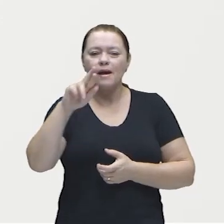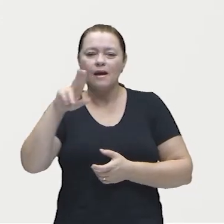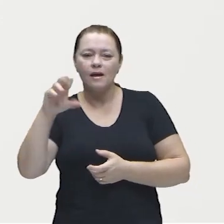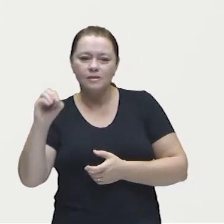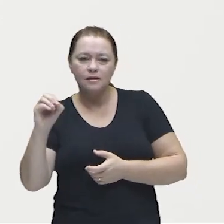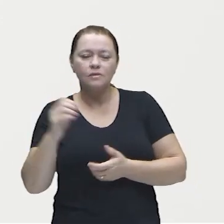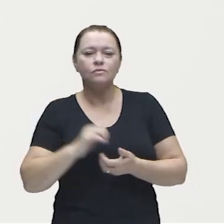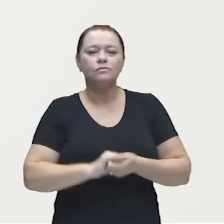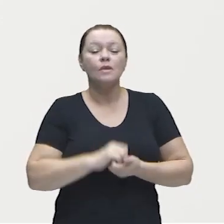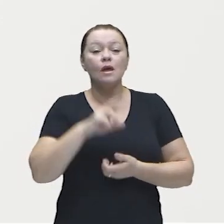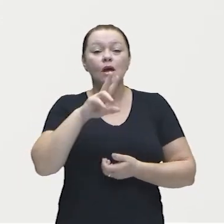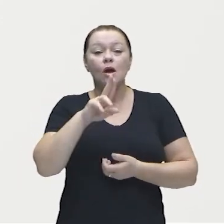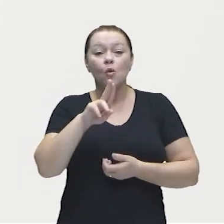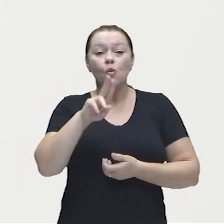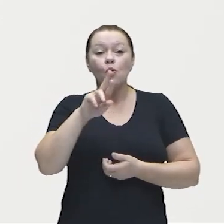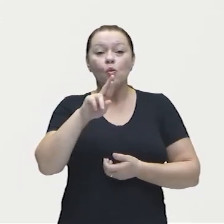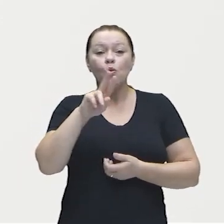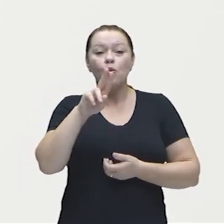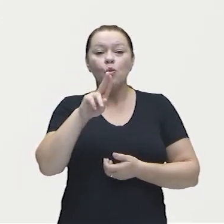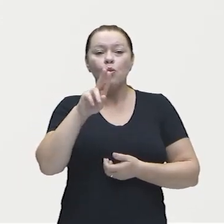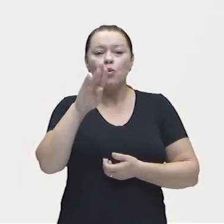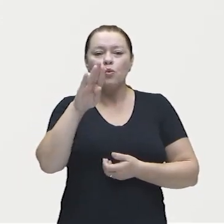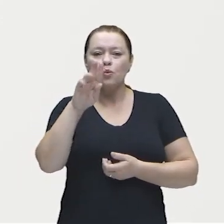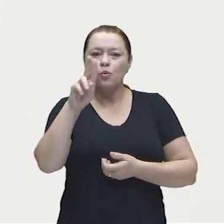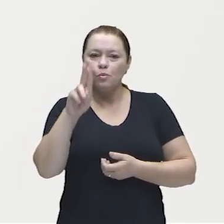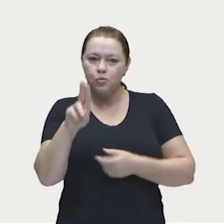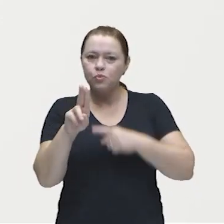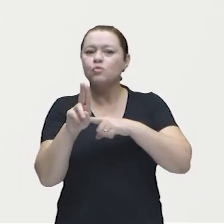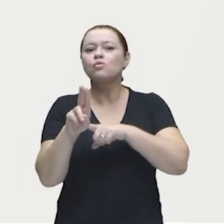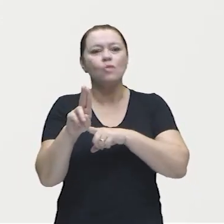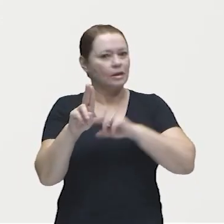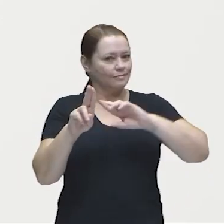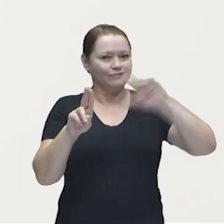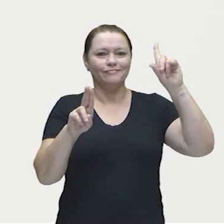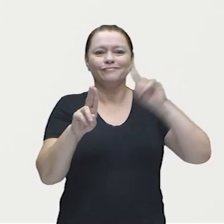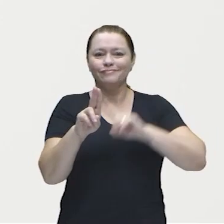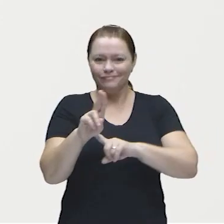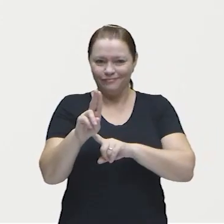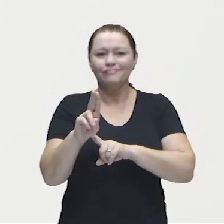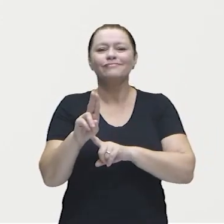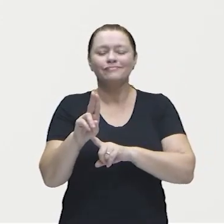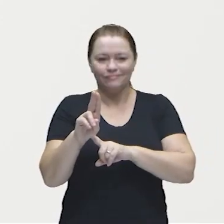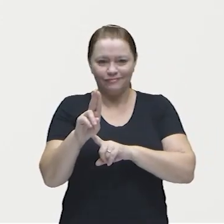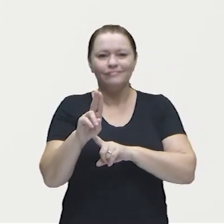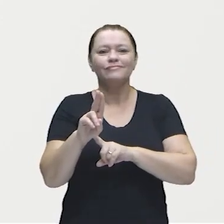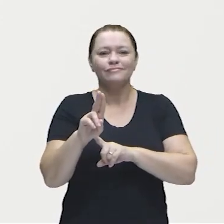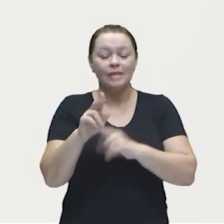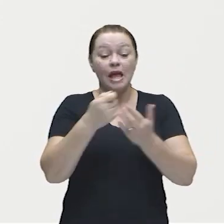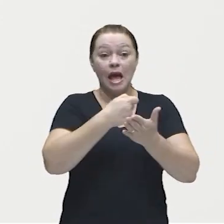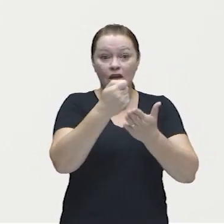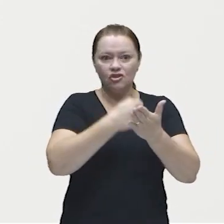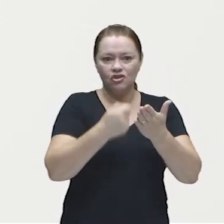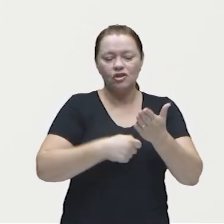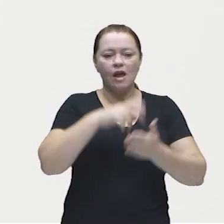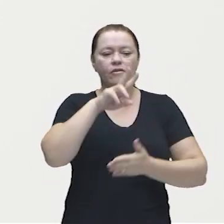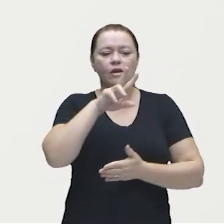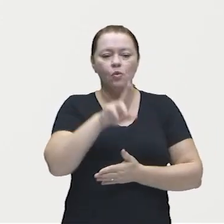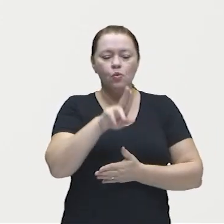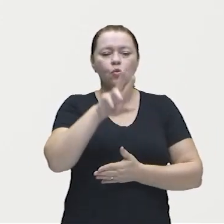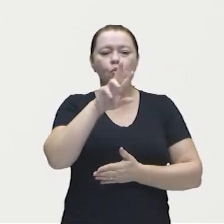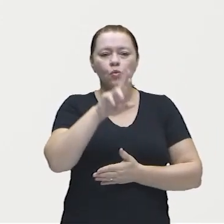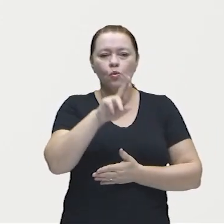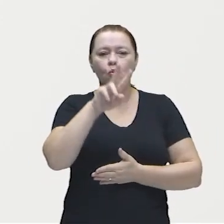mais? Urubu. Agora já diferenciou. Nós temos aí, escrevemos agora essas palavras agora